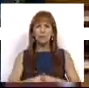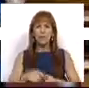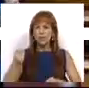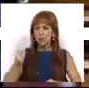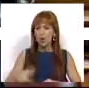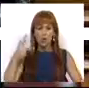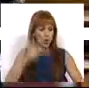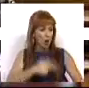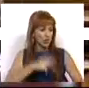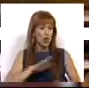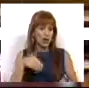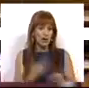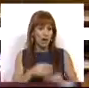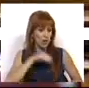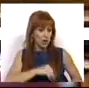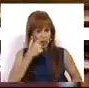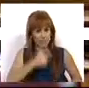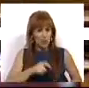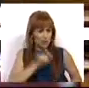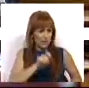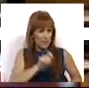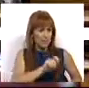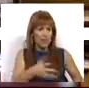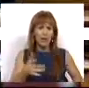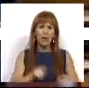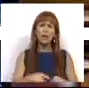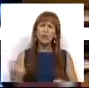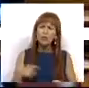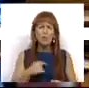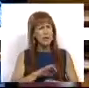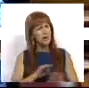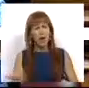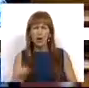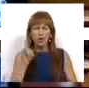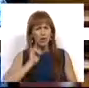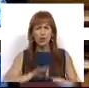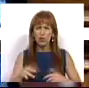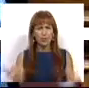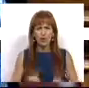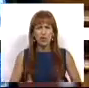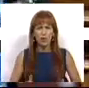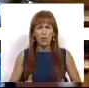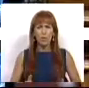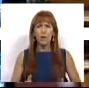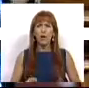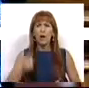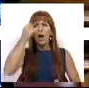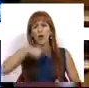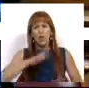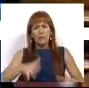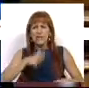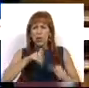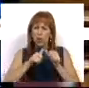brutais cortes que estavam a fazer nos salários das pessoas. E, portanto, isto, no mínimo, não é sério, senhoras e senhores deputados. As histórias têm que